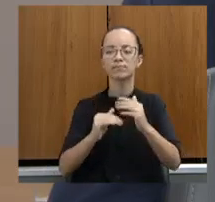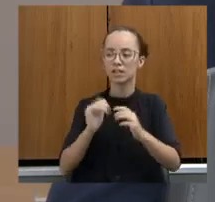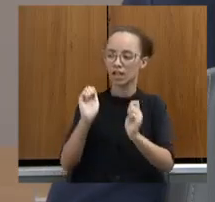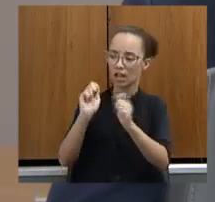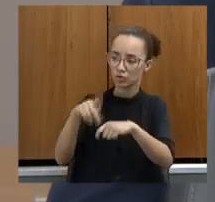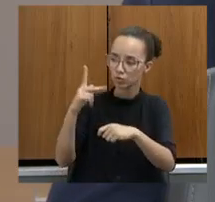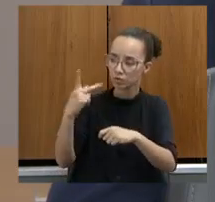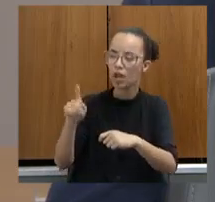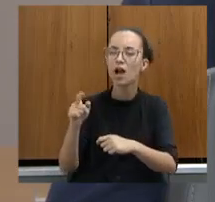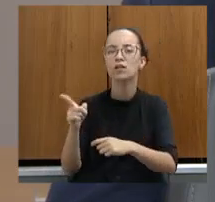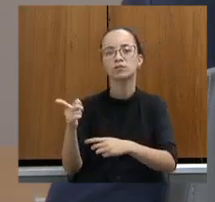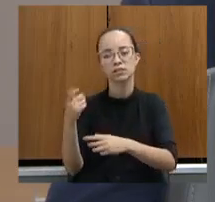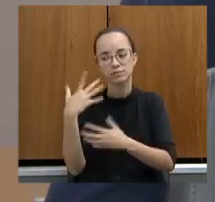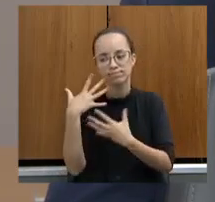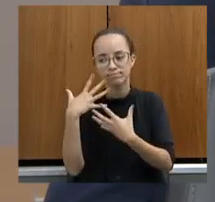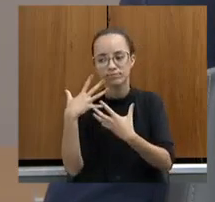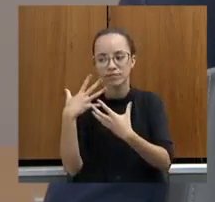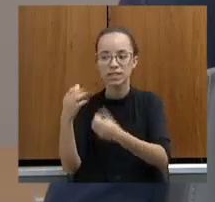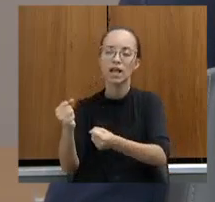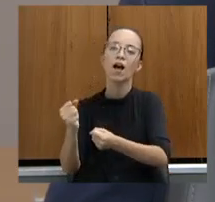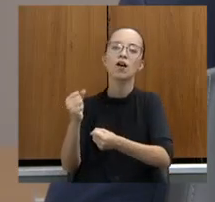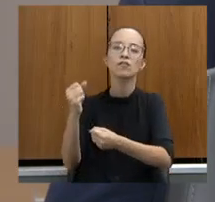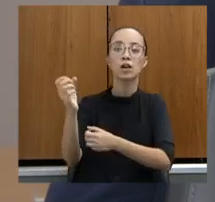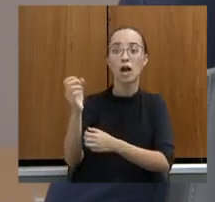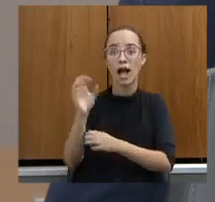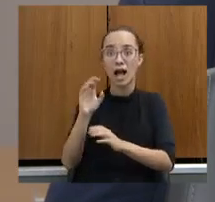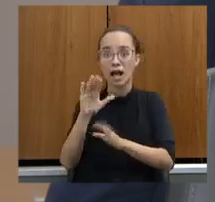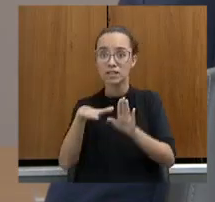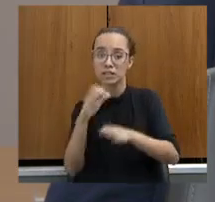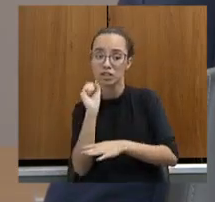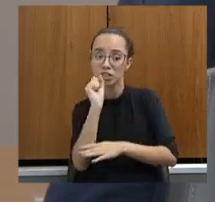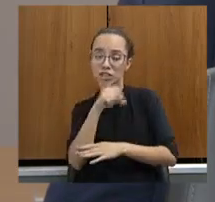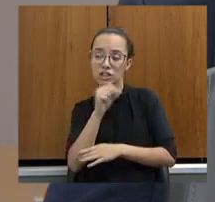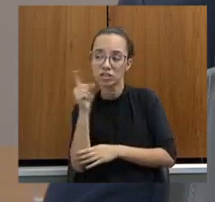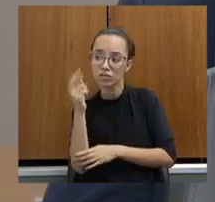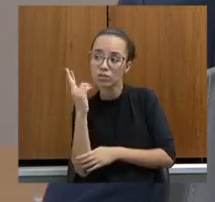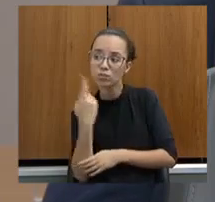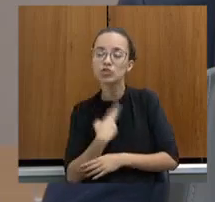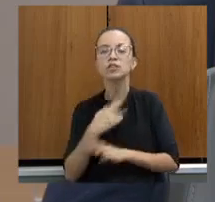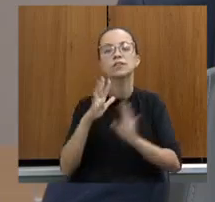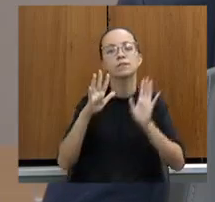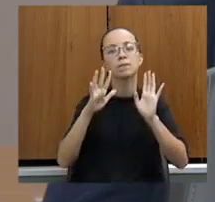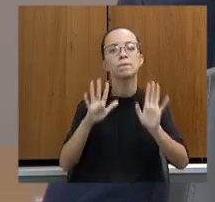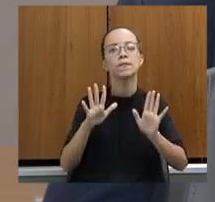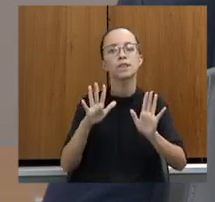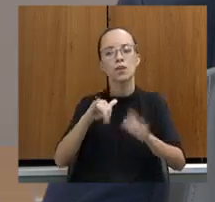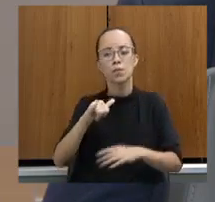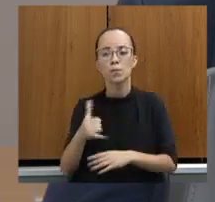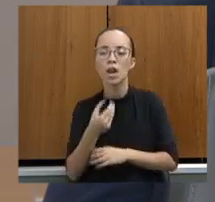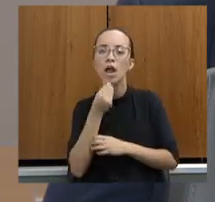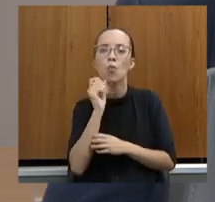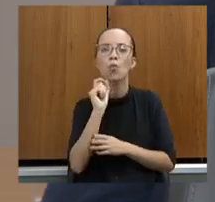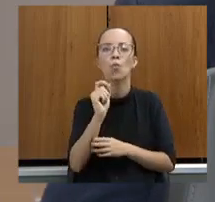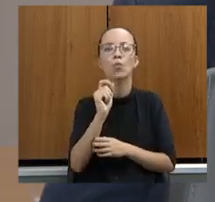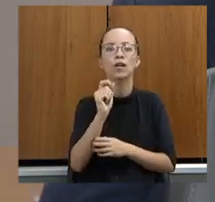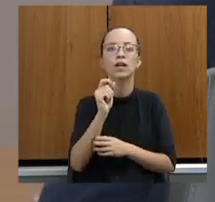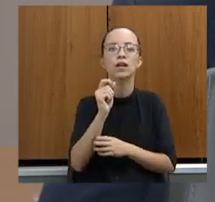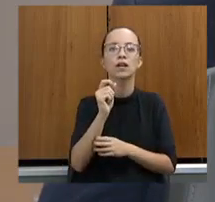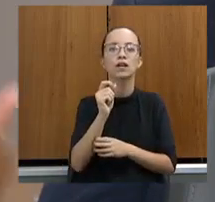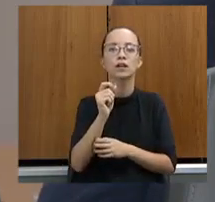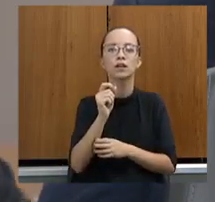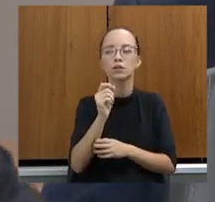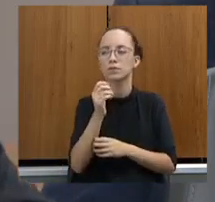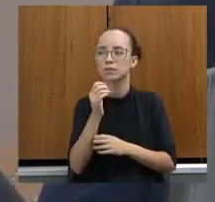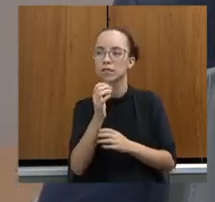limitações falando sim e da mesma forma ao menos também dando a oportunidade para dizer para o lado a